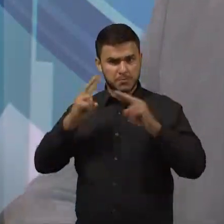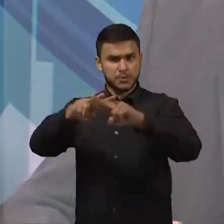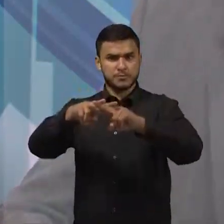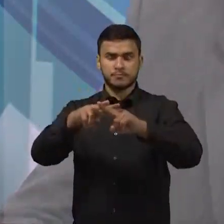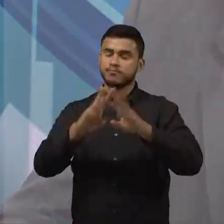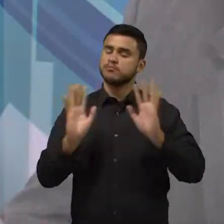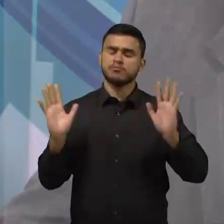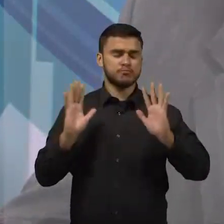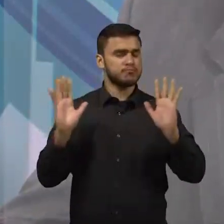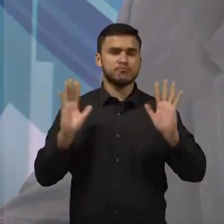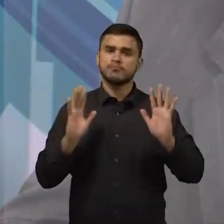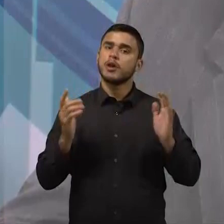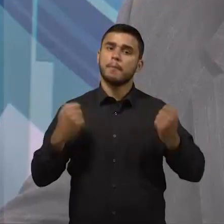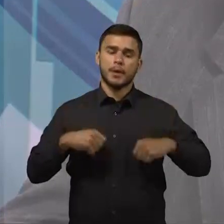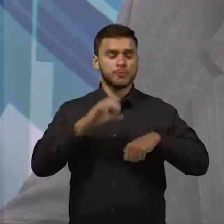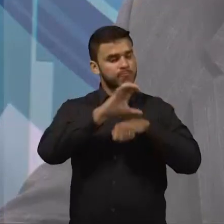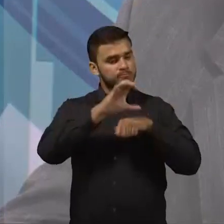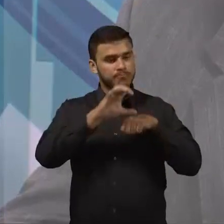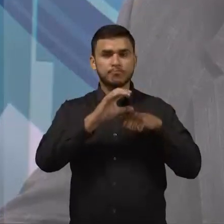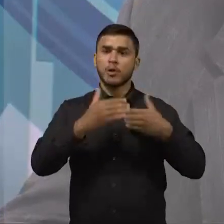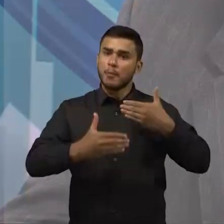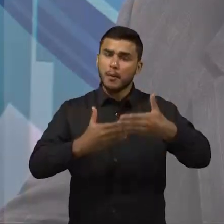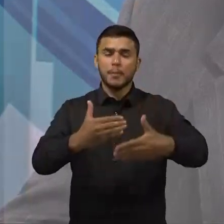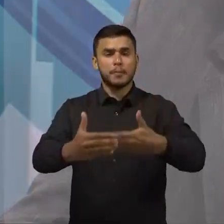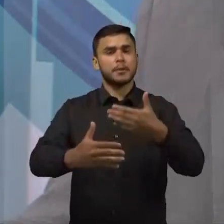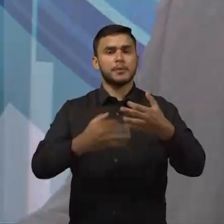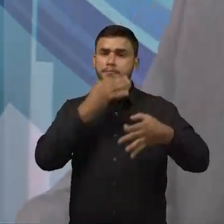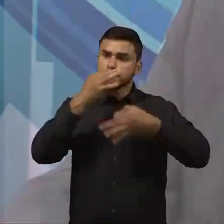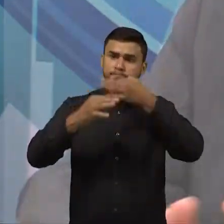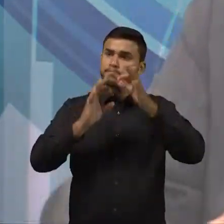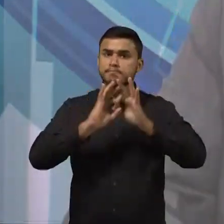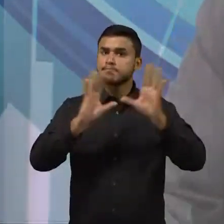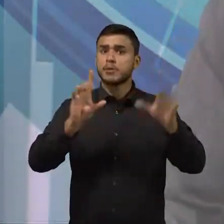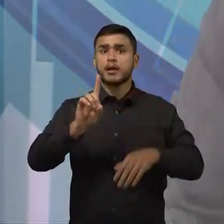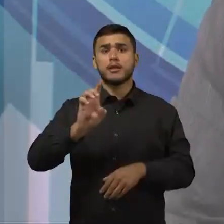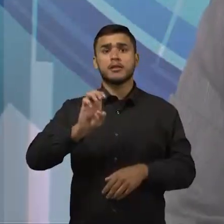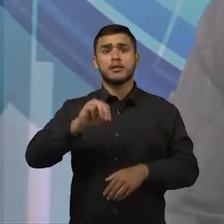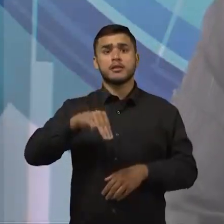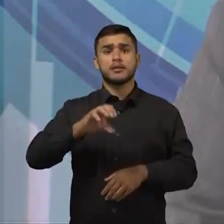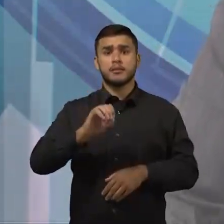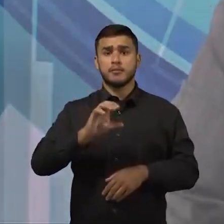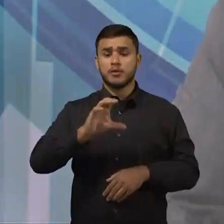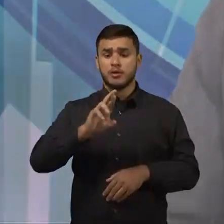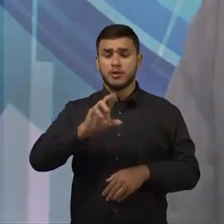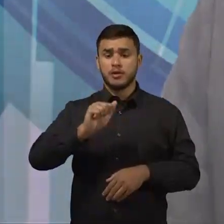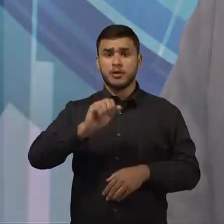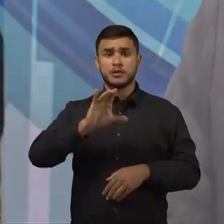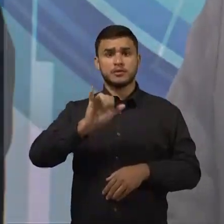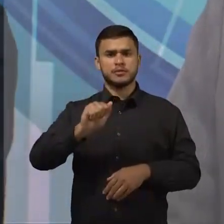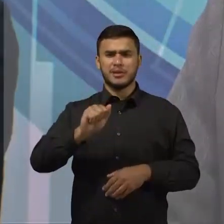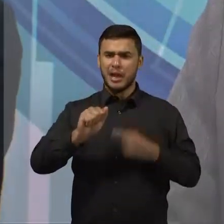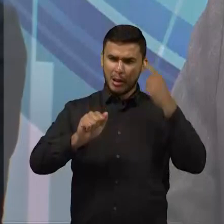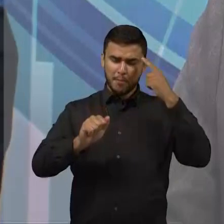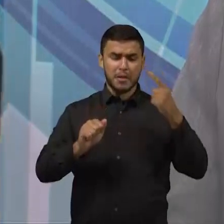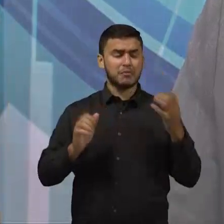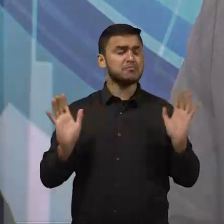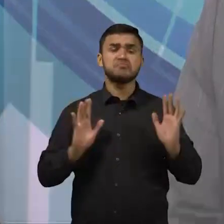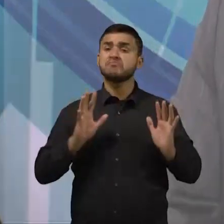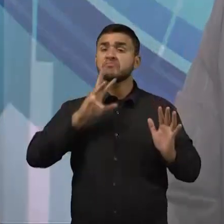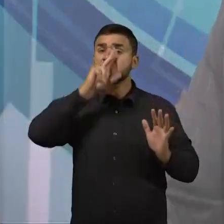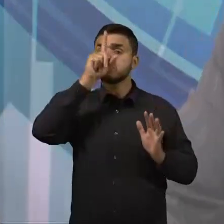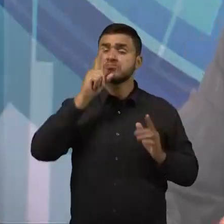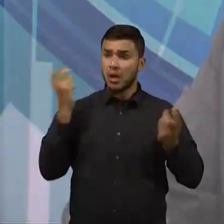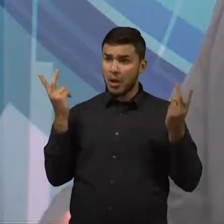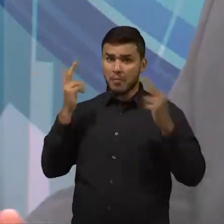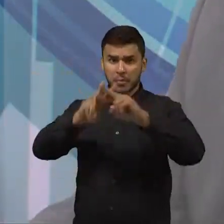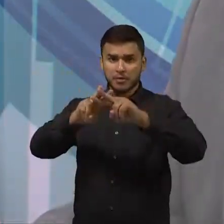absolutamente irracional e desaconselhável numa democracia. Ou seja, uma Corte Suprema não pode estar sujeita a esse tipo de pressão. Você